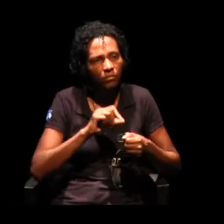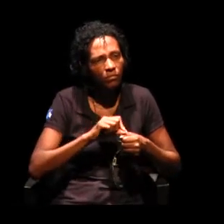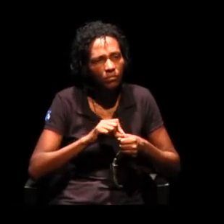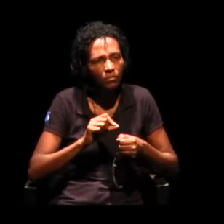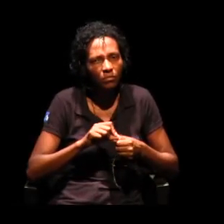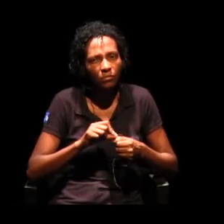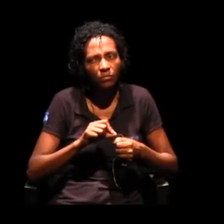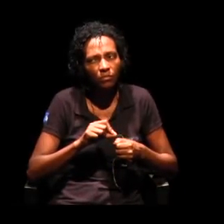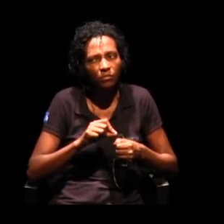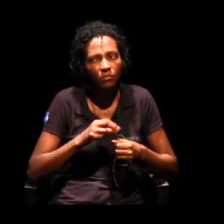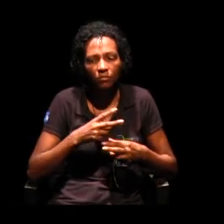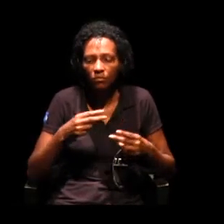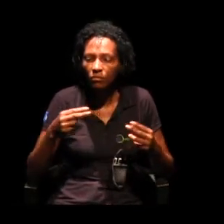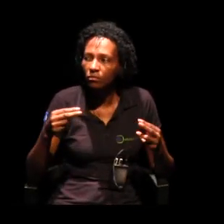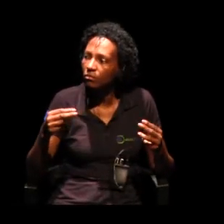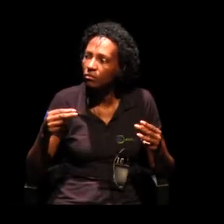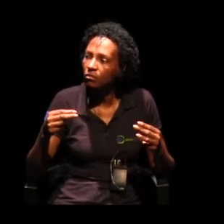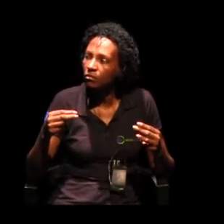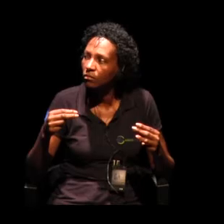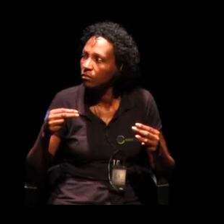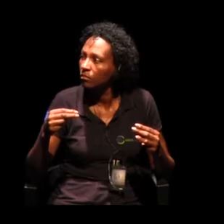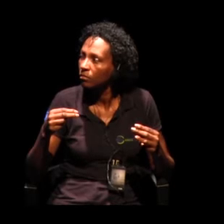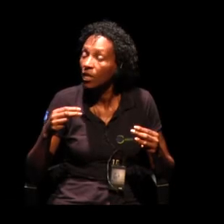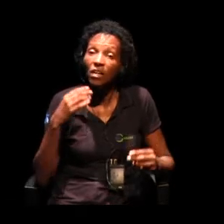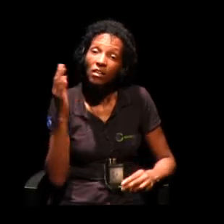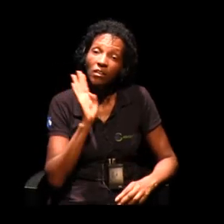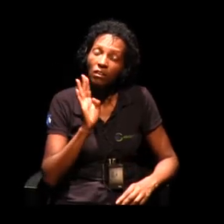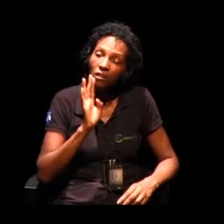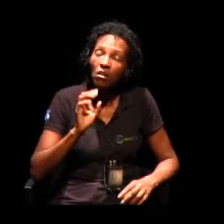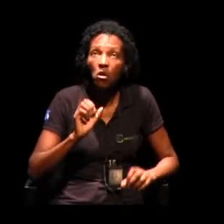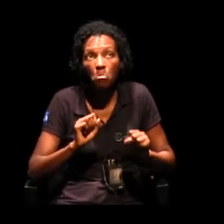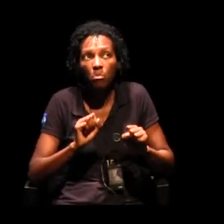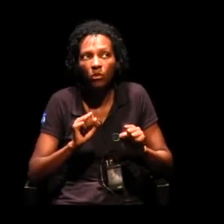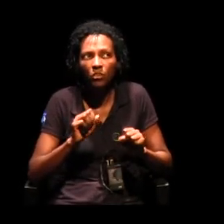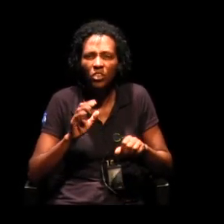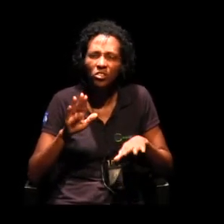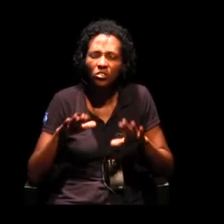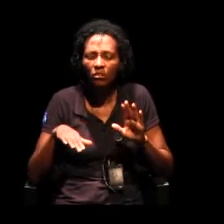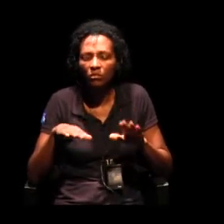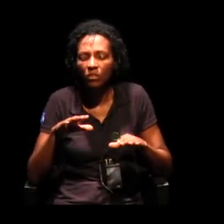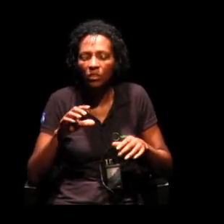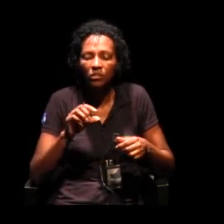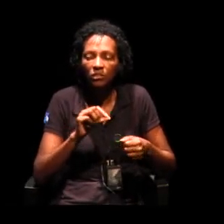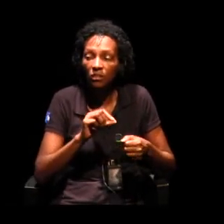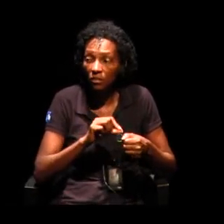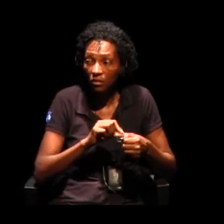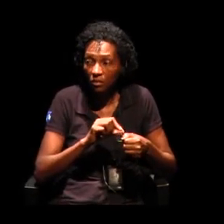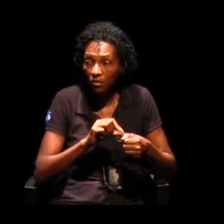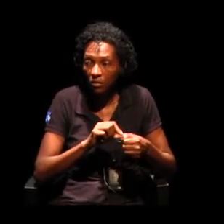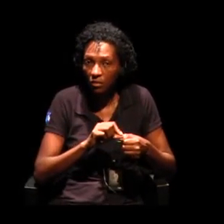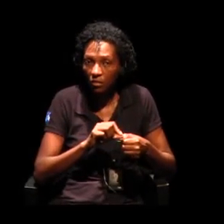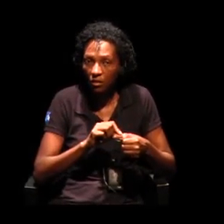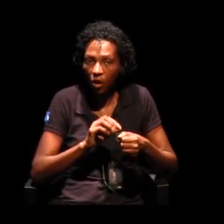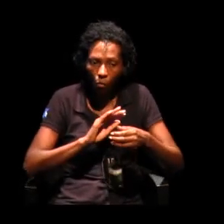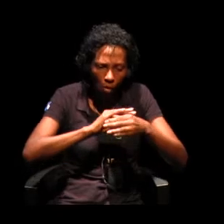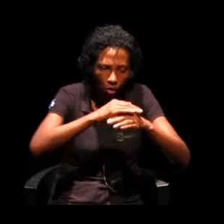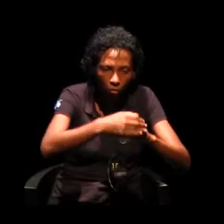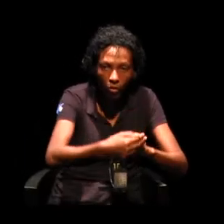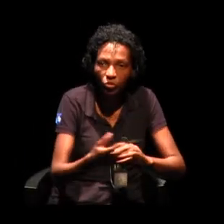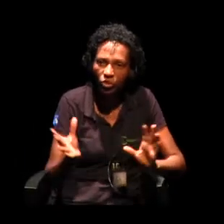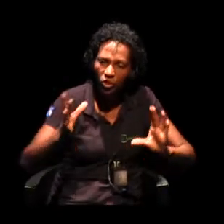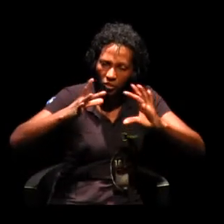em fazer uma coisa que seria interessante. Talvez pudéssemos